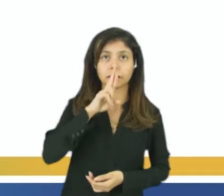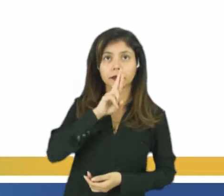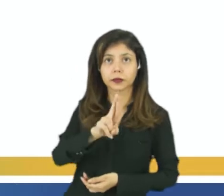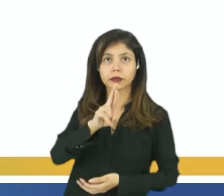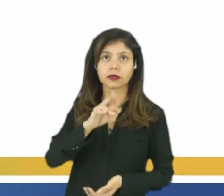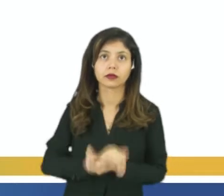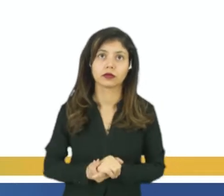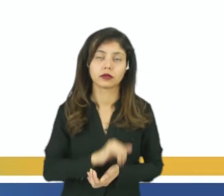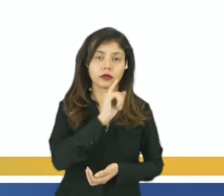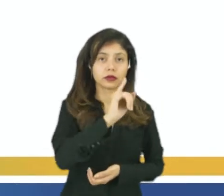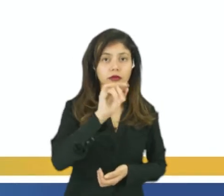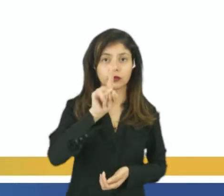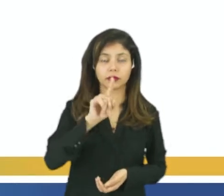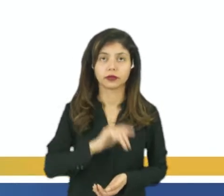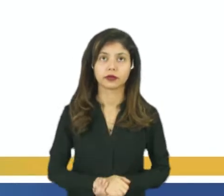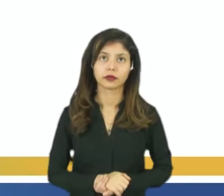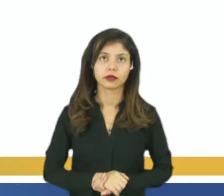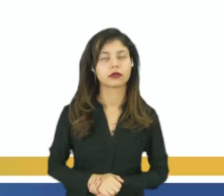resultante intensidade 1.